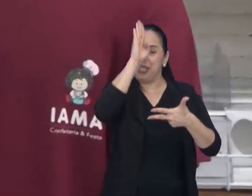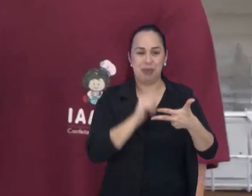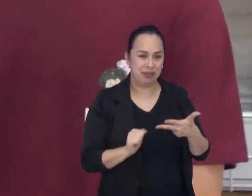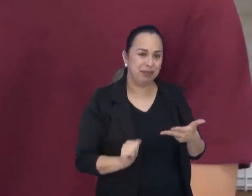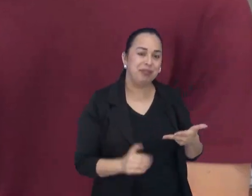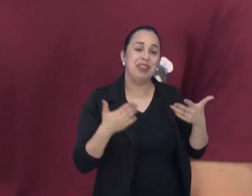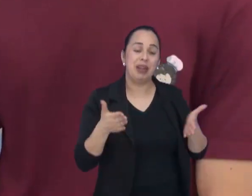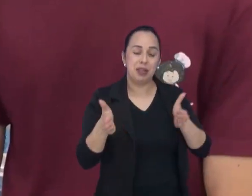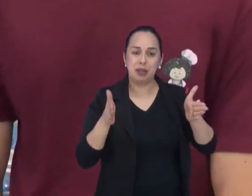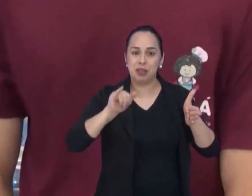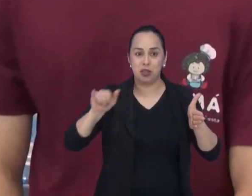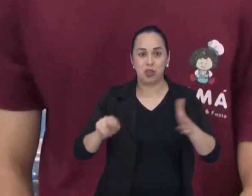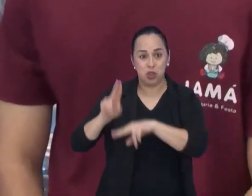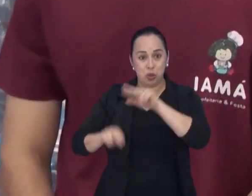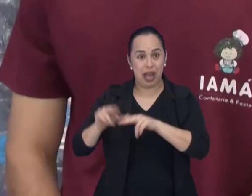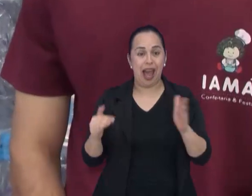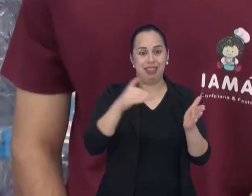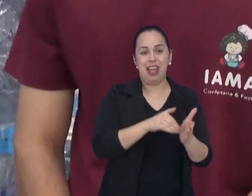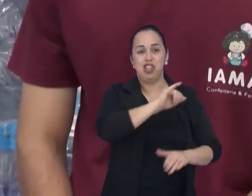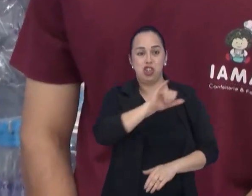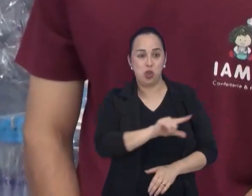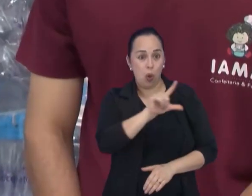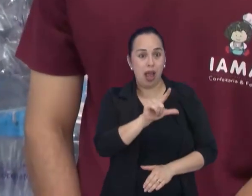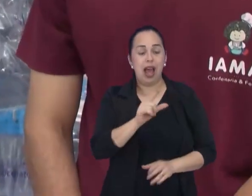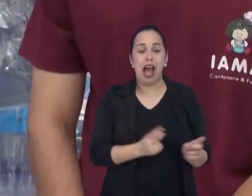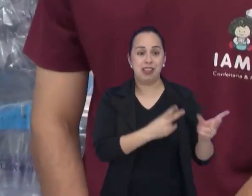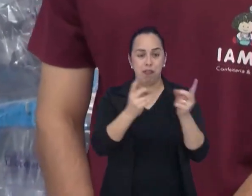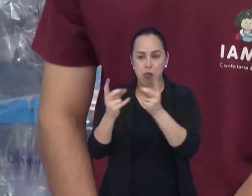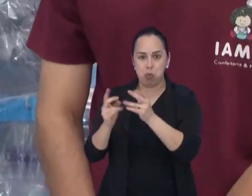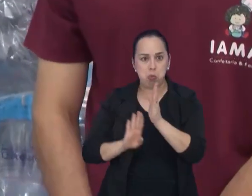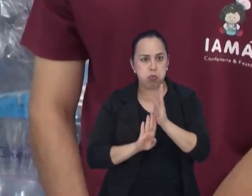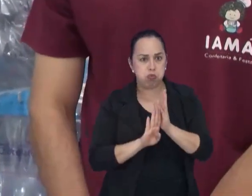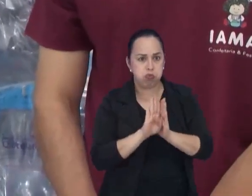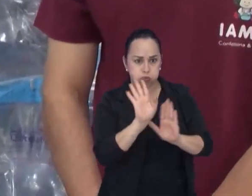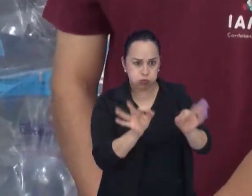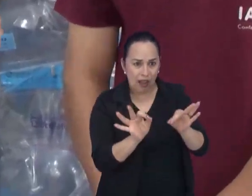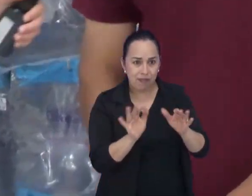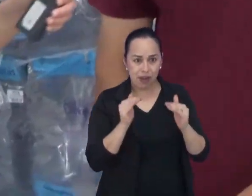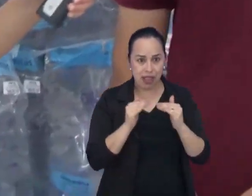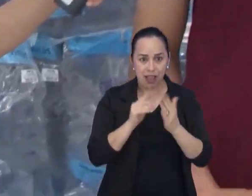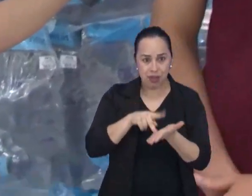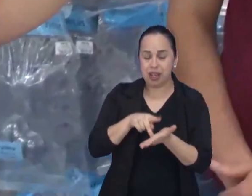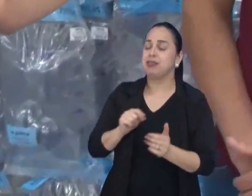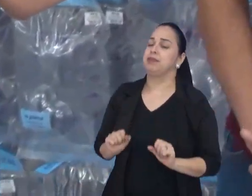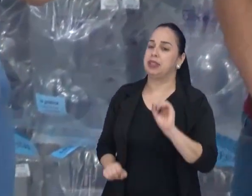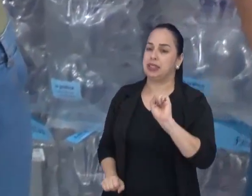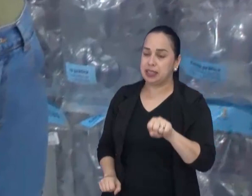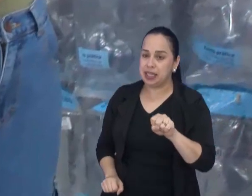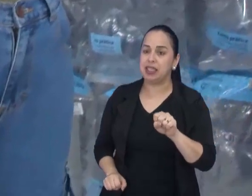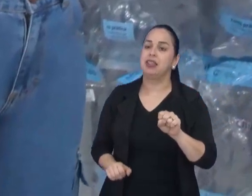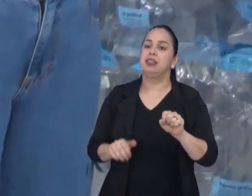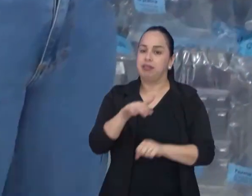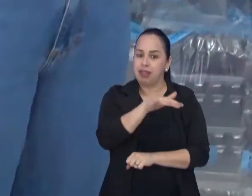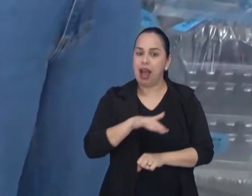Nesses meses, então, de junho, julho, as vendas realmente aumentam por conta das festas juninas? Aumenta sim, tanto na parte